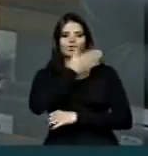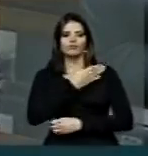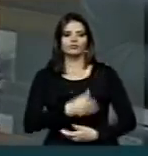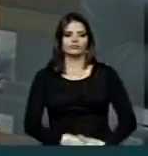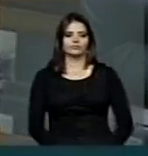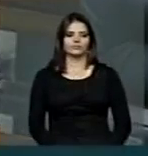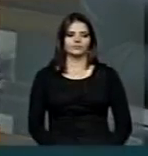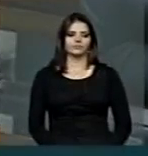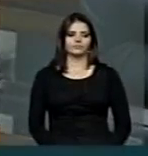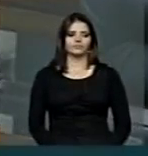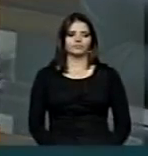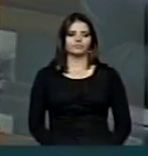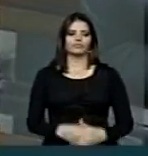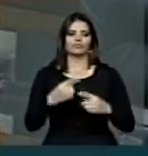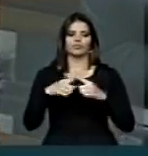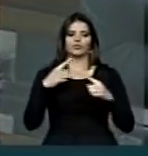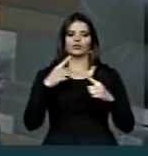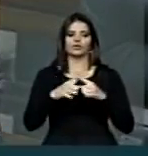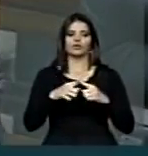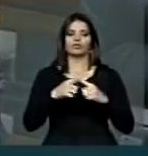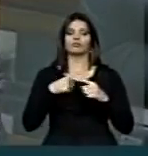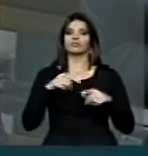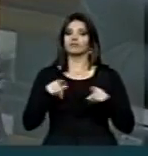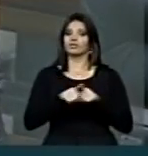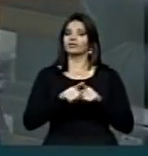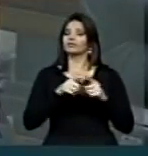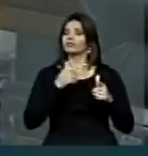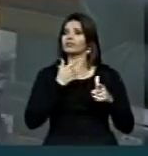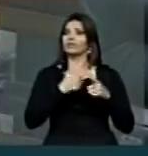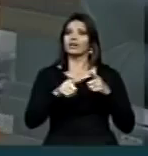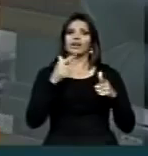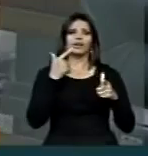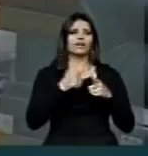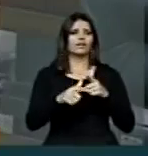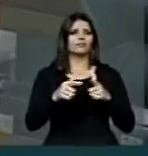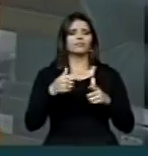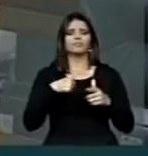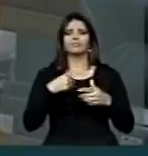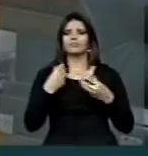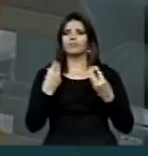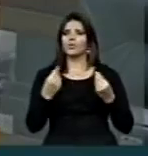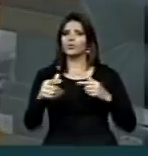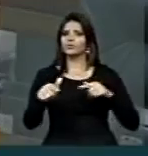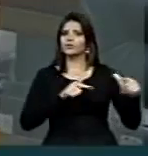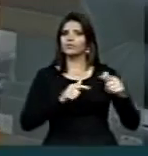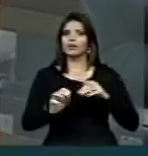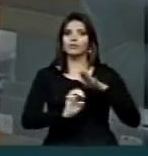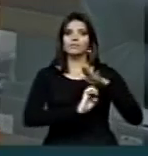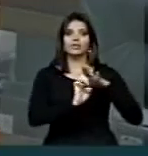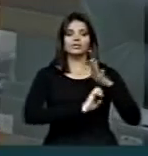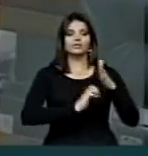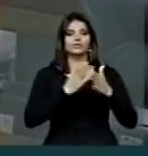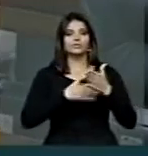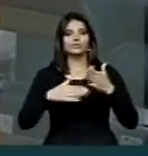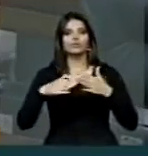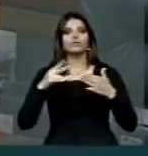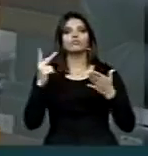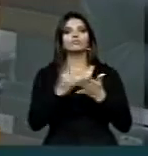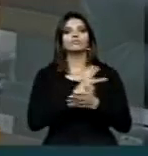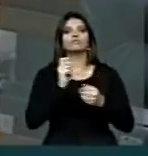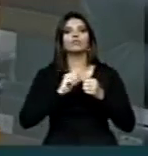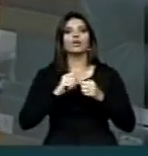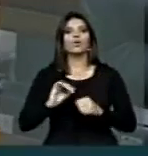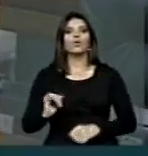balanços Além de estudar um trabalho enorme para todas as empresas acaba aplicando